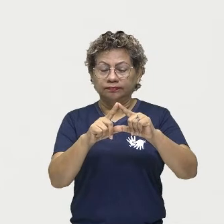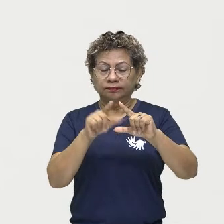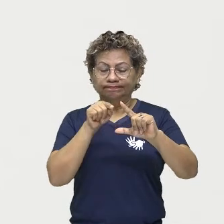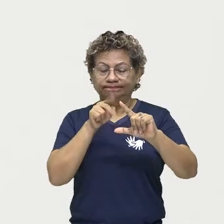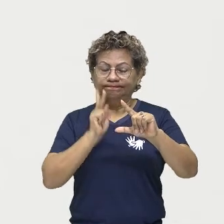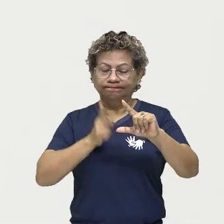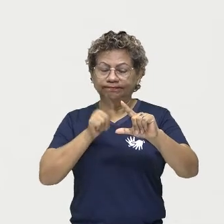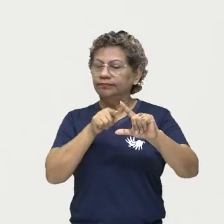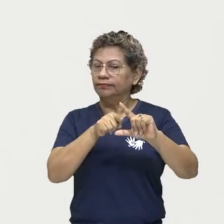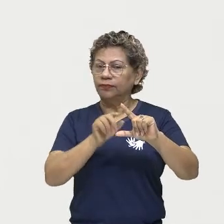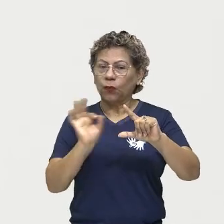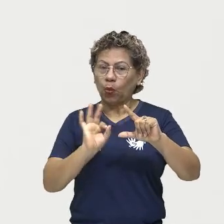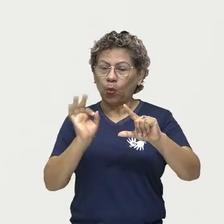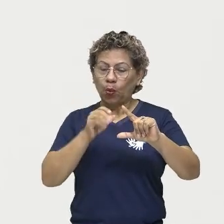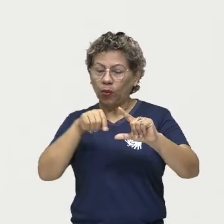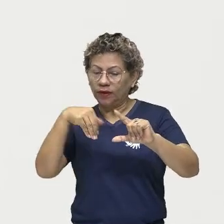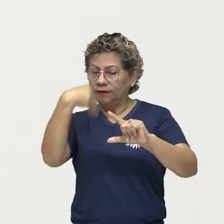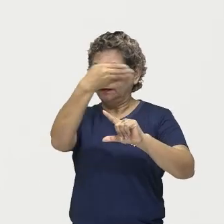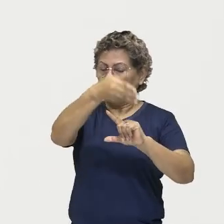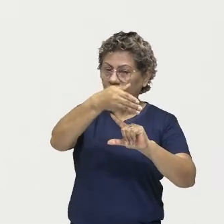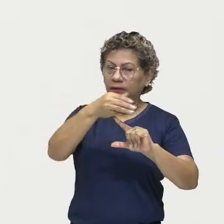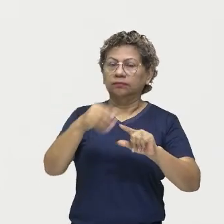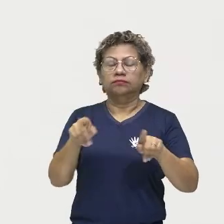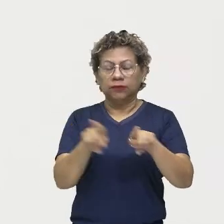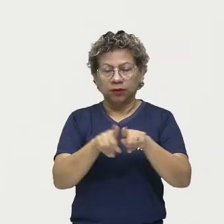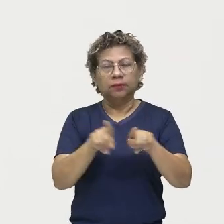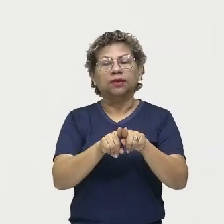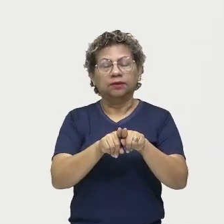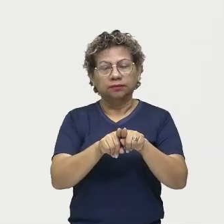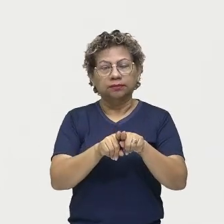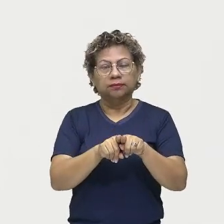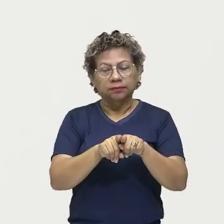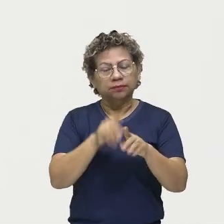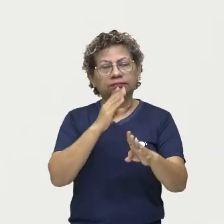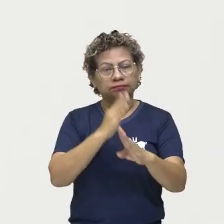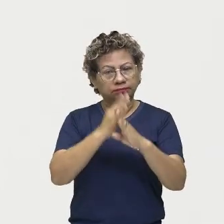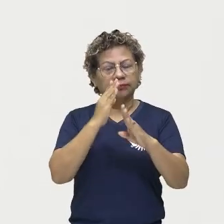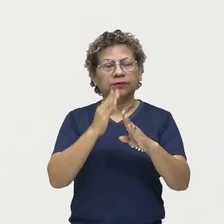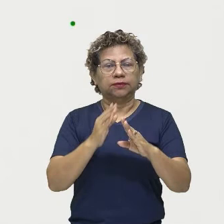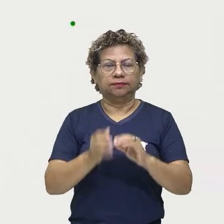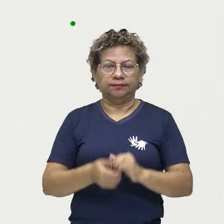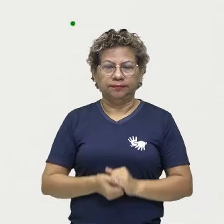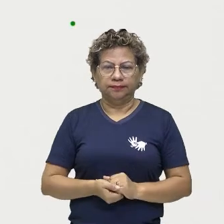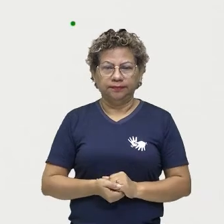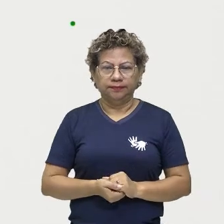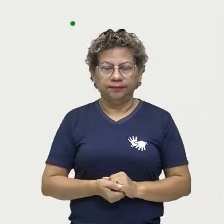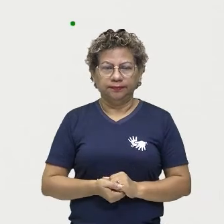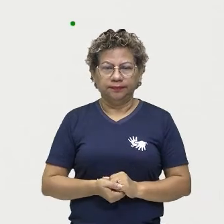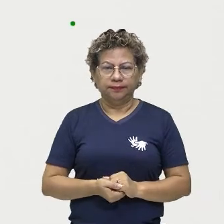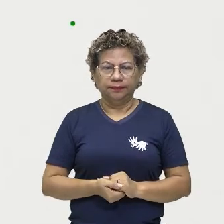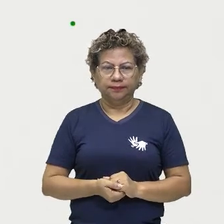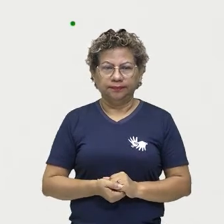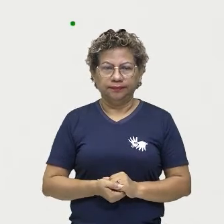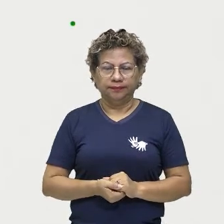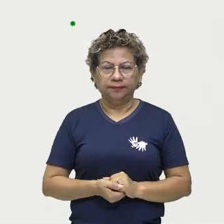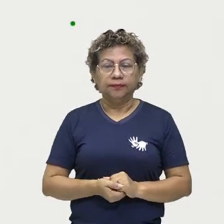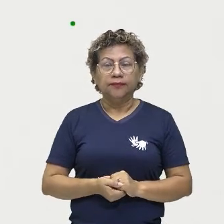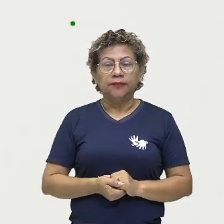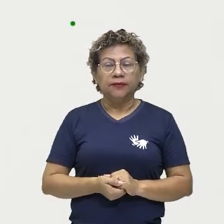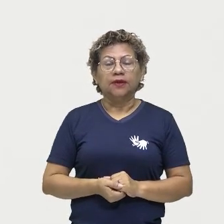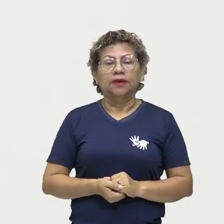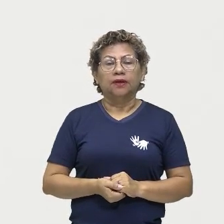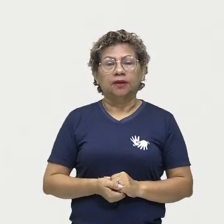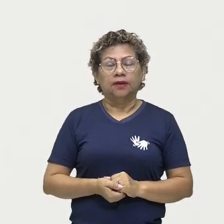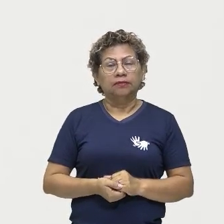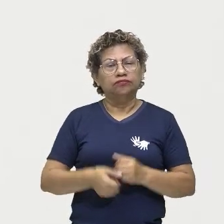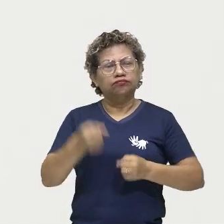triângulo. O ortocentro, algumas vezes, ele pode surgir fora do triângulo. E a mediana,